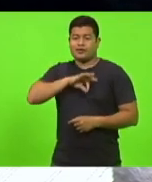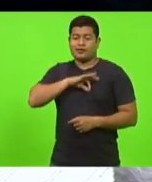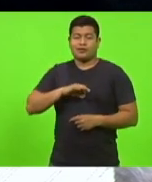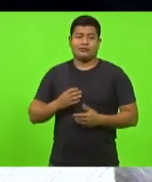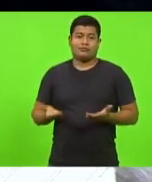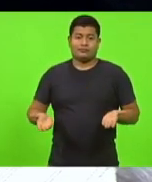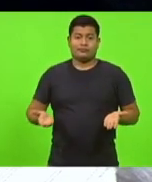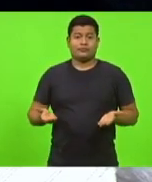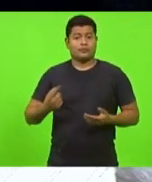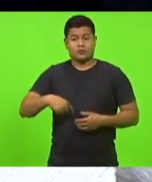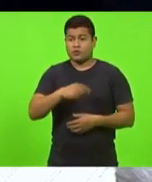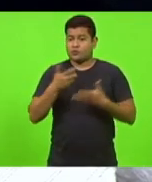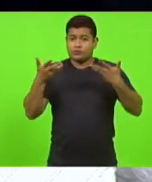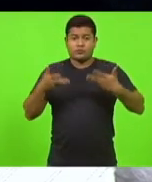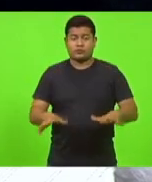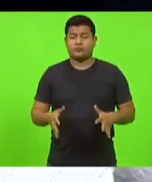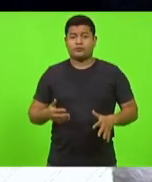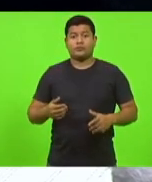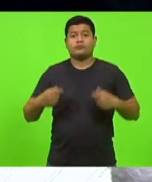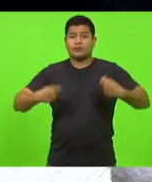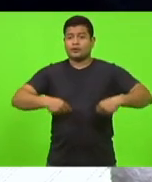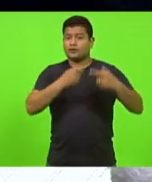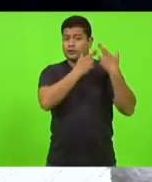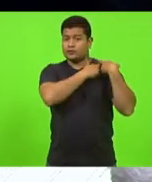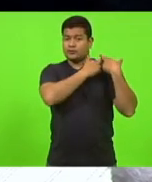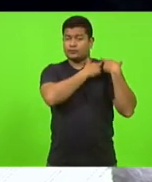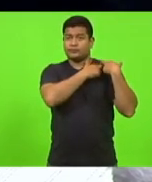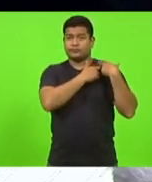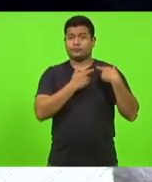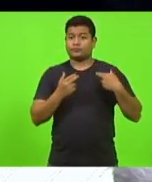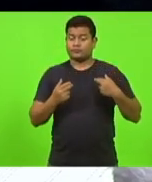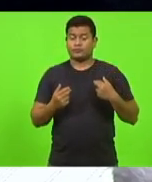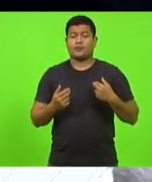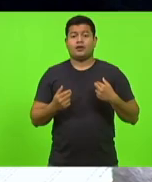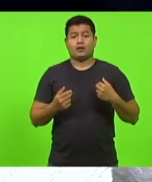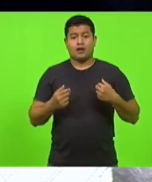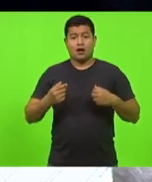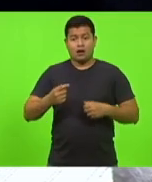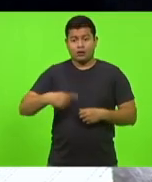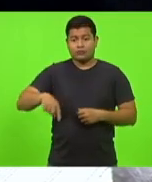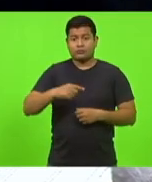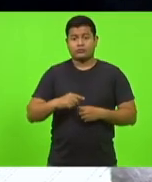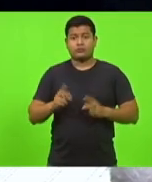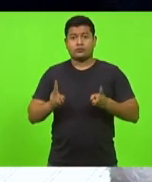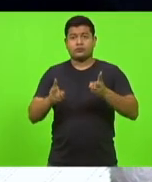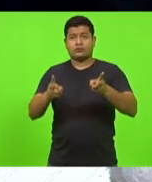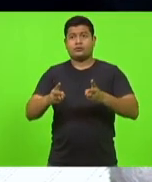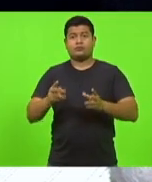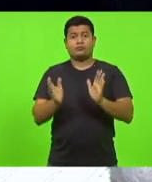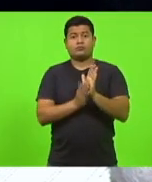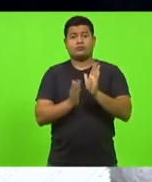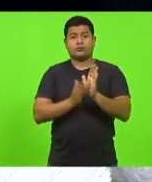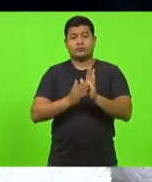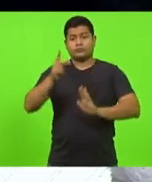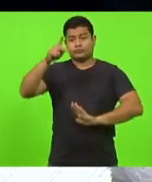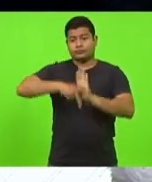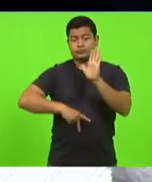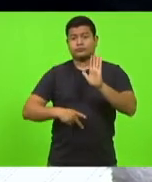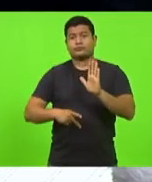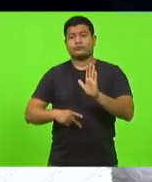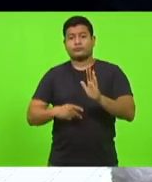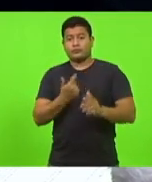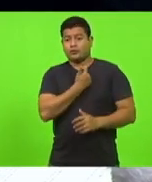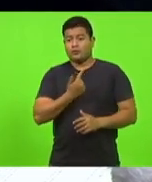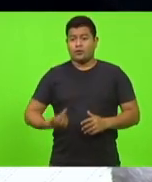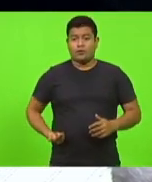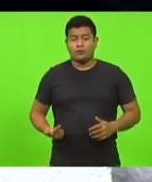responsabilidade que nós temos que ter agora de fazer com que nós continuemos com o projeto da proposta do governo e depois continuamos discutindo no